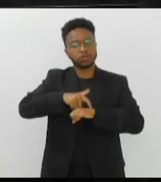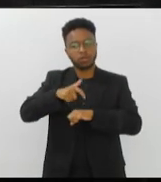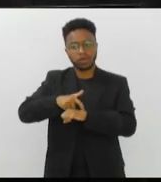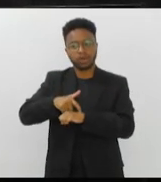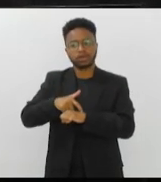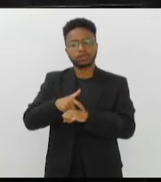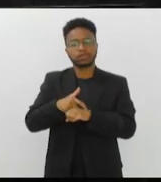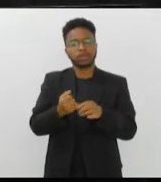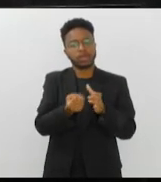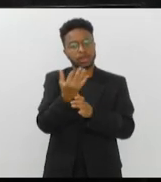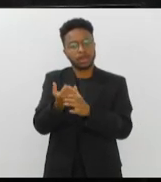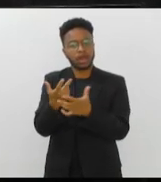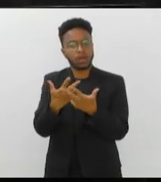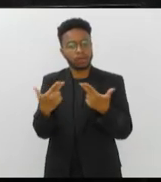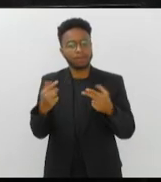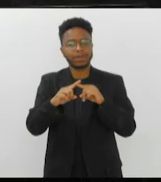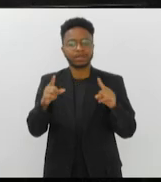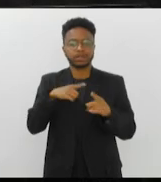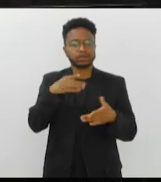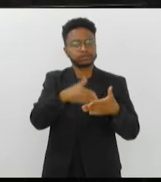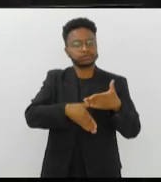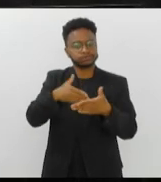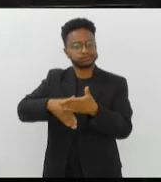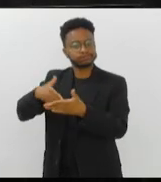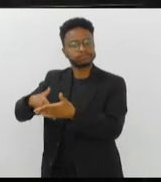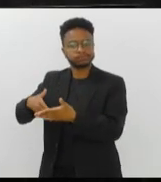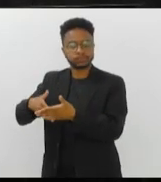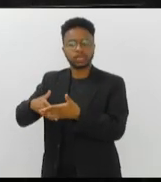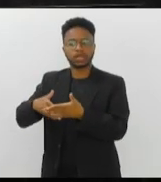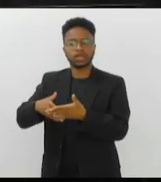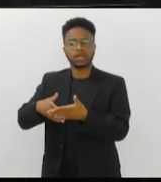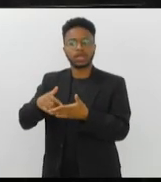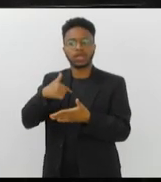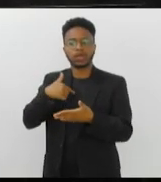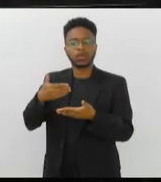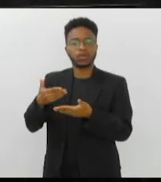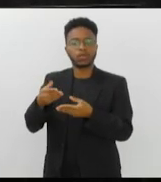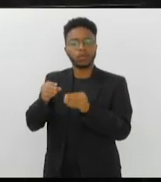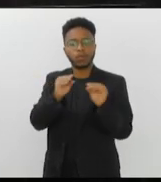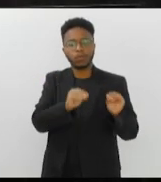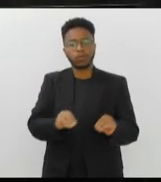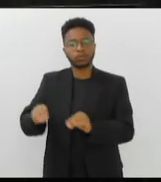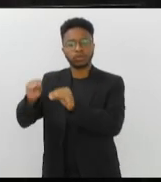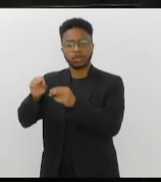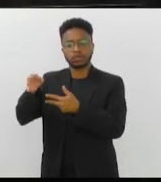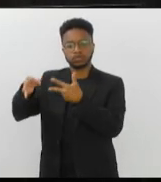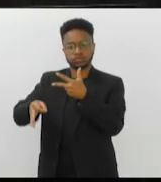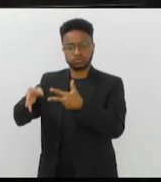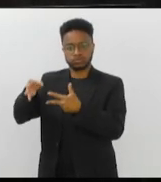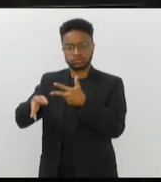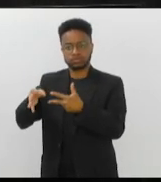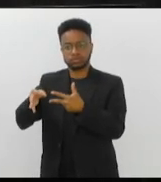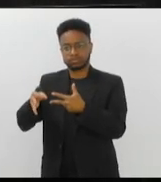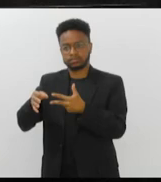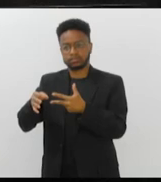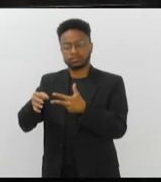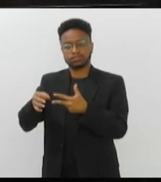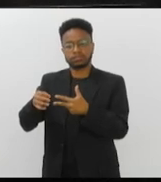algumas limitações. Não obtendo êxito, fui convidado a fazer parte do Poder Judiciário, onde estive